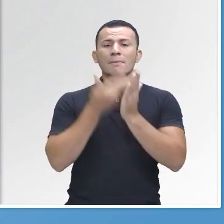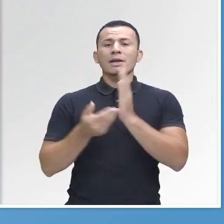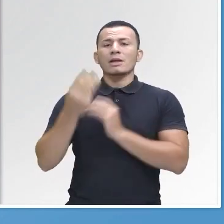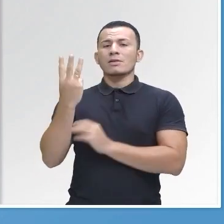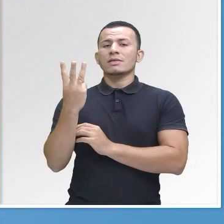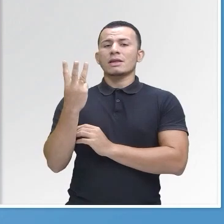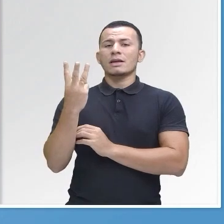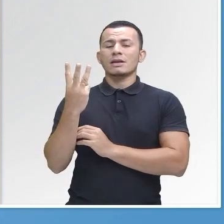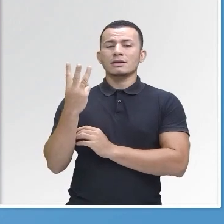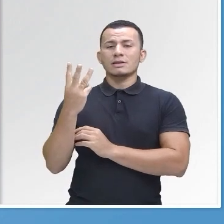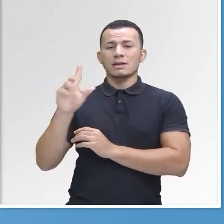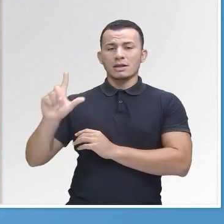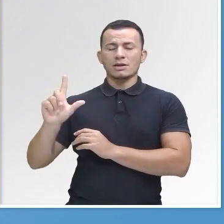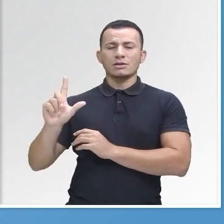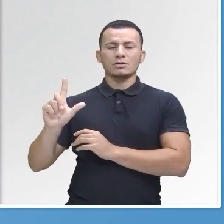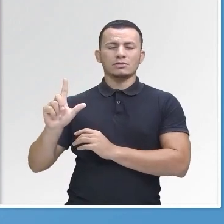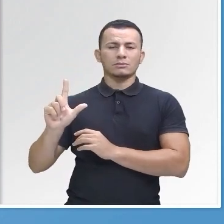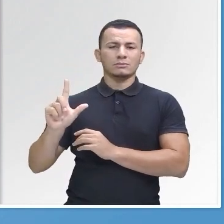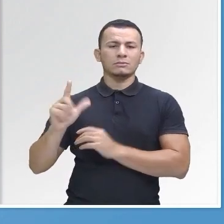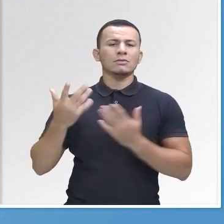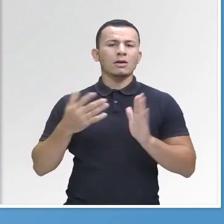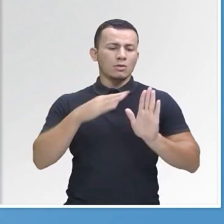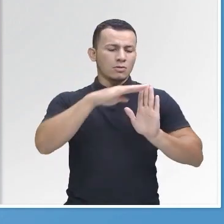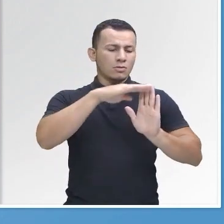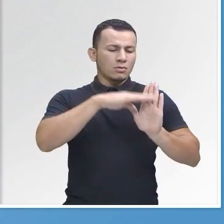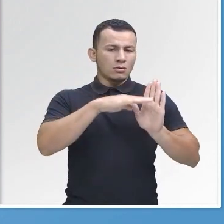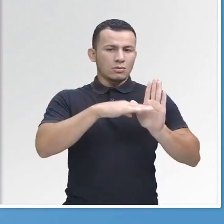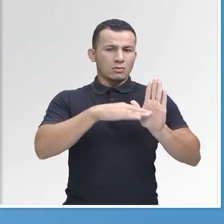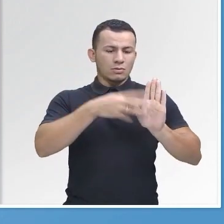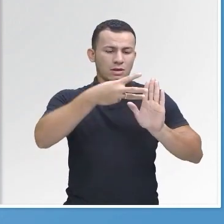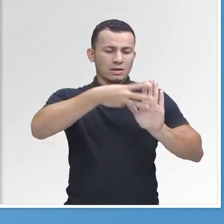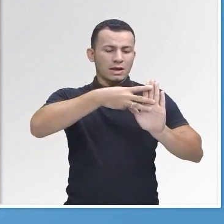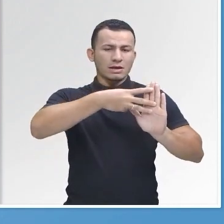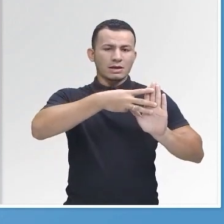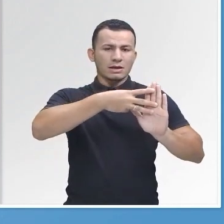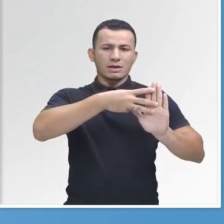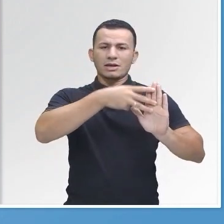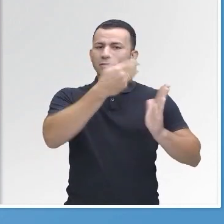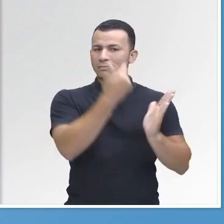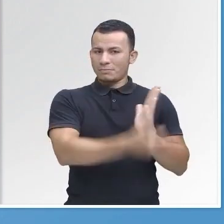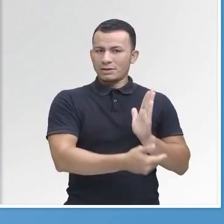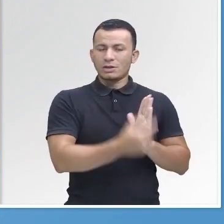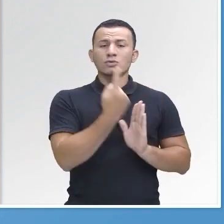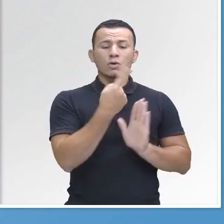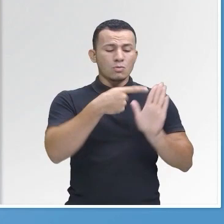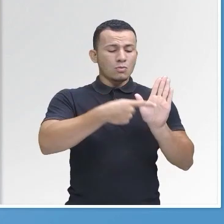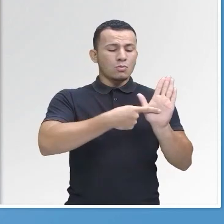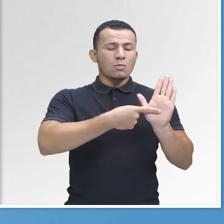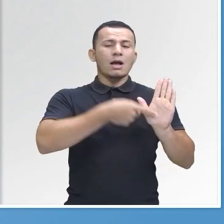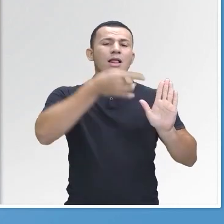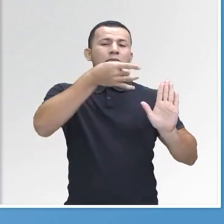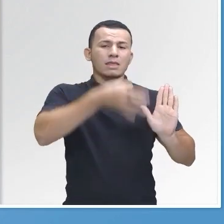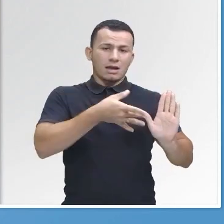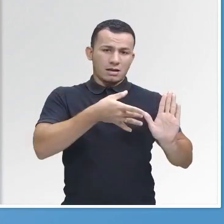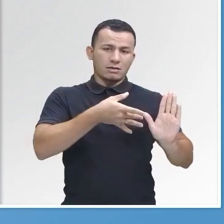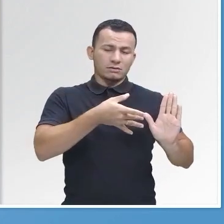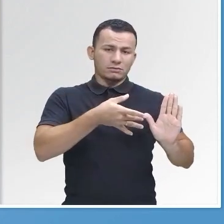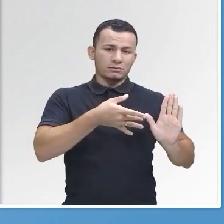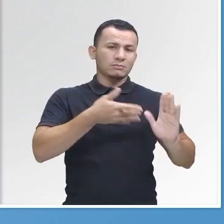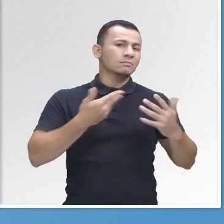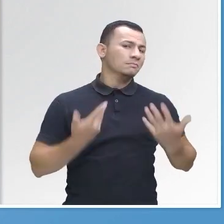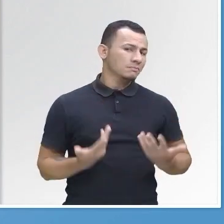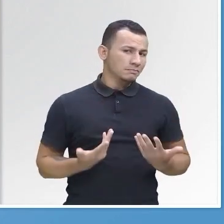ou seja, essas 3 partes aqui se foram. Sobrou só isso aqui, ó. Olha aí, sobrou apenas 1